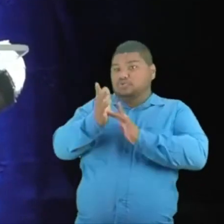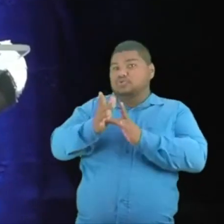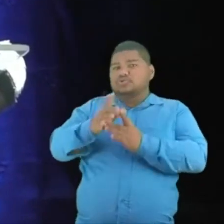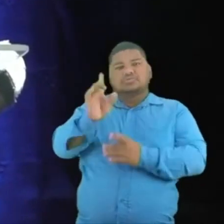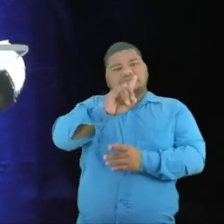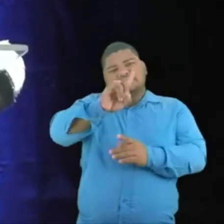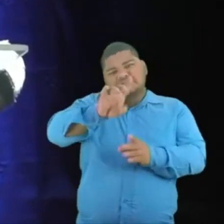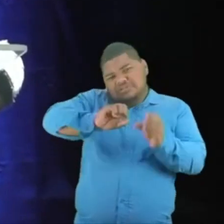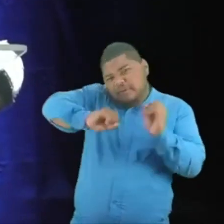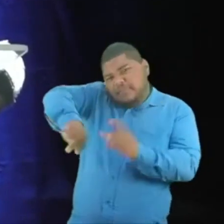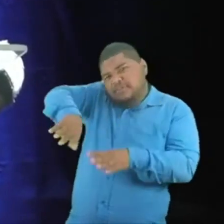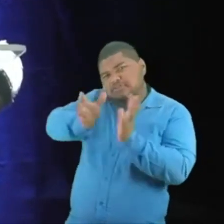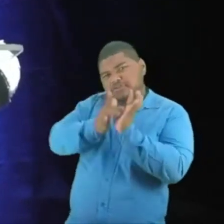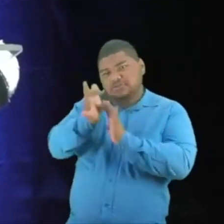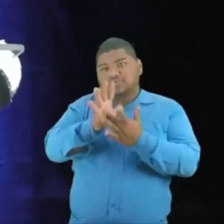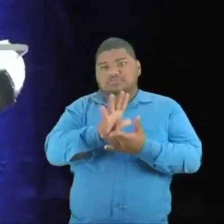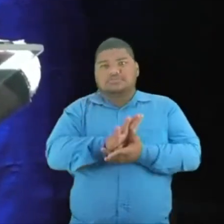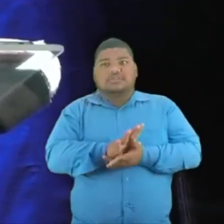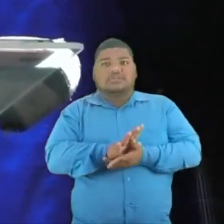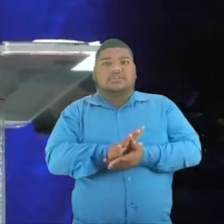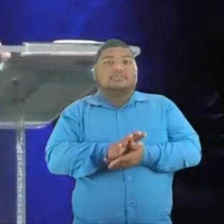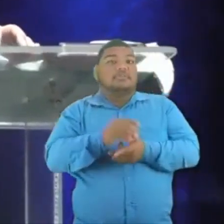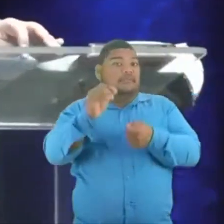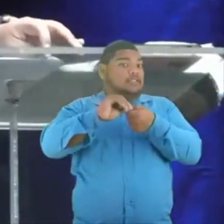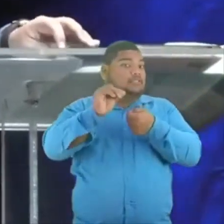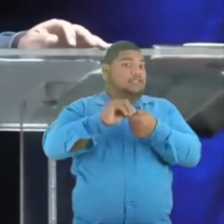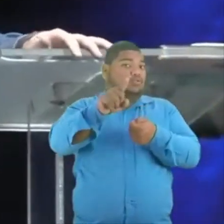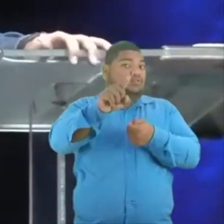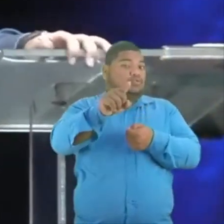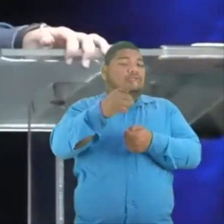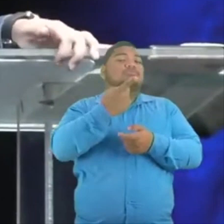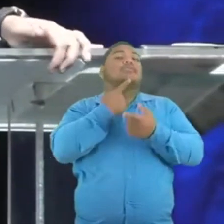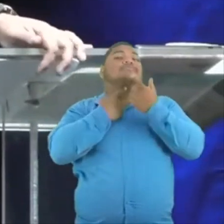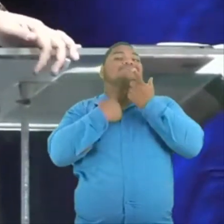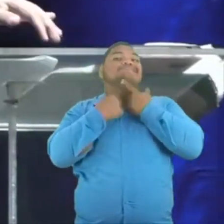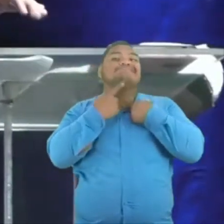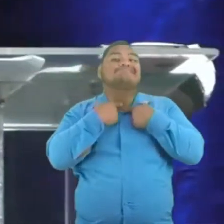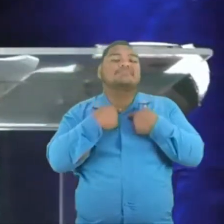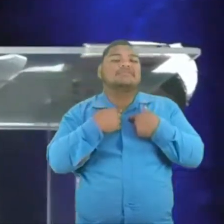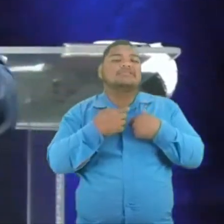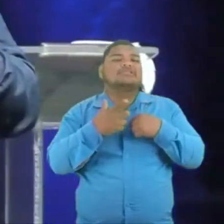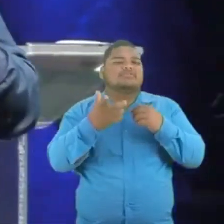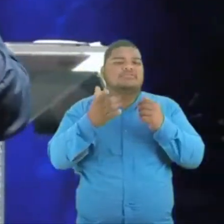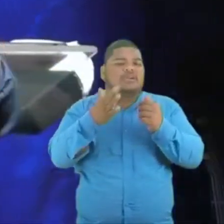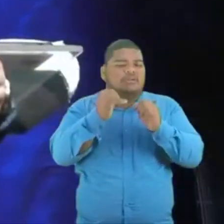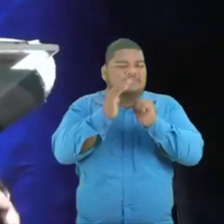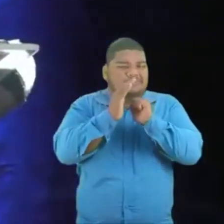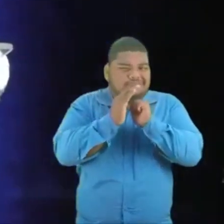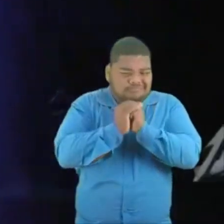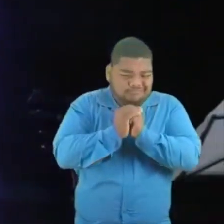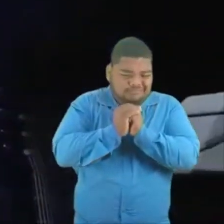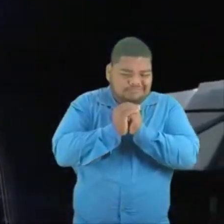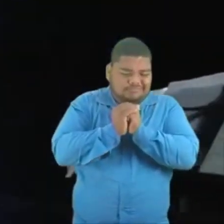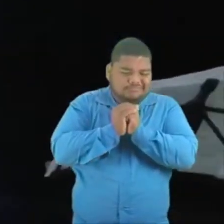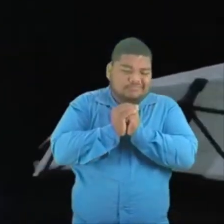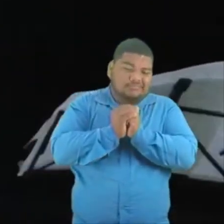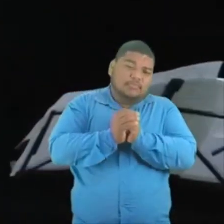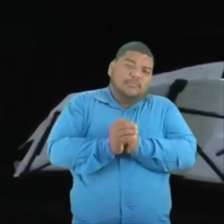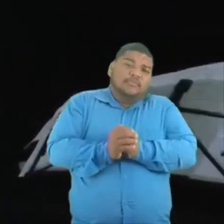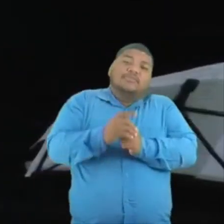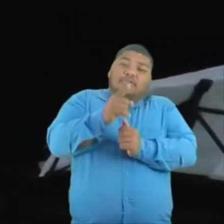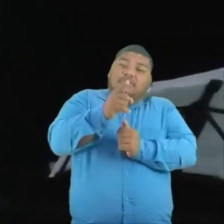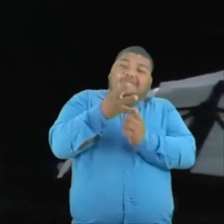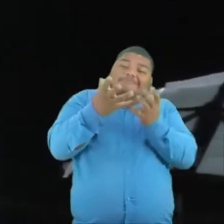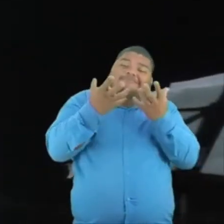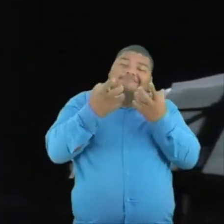a Cristo para fazer as suas vontades. Quero que você abaixe sua cabeça agora, e eu quero que você